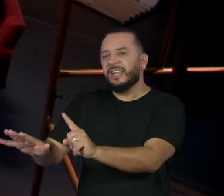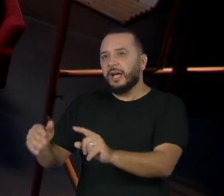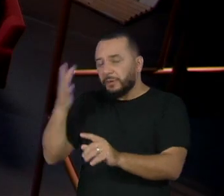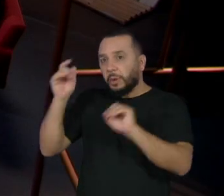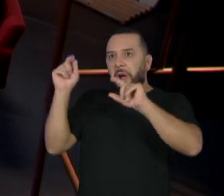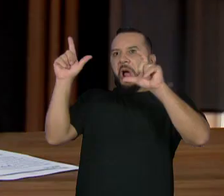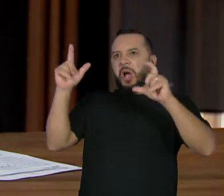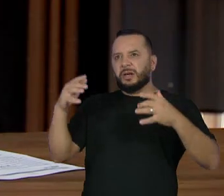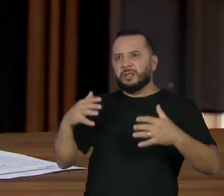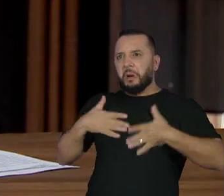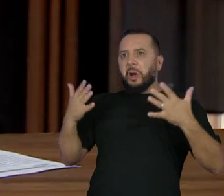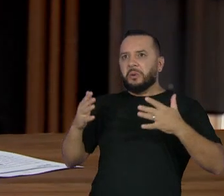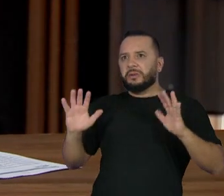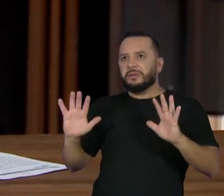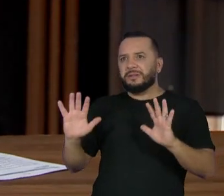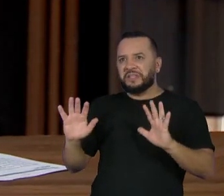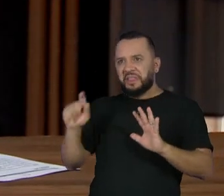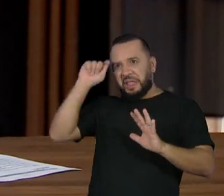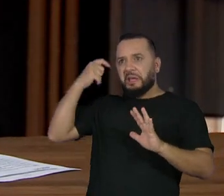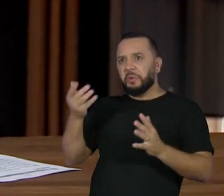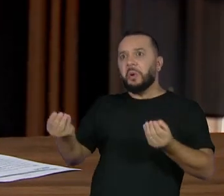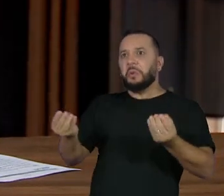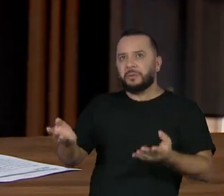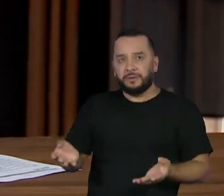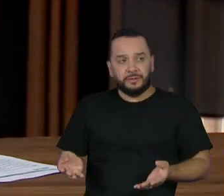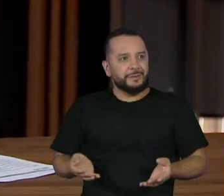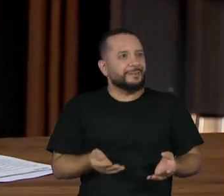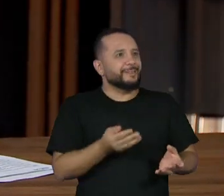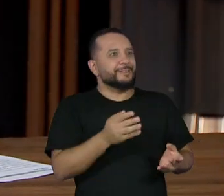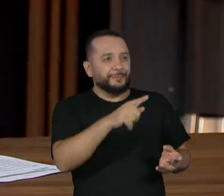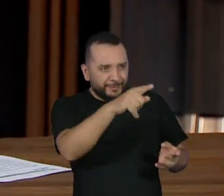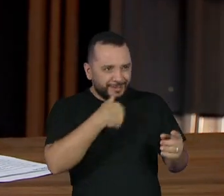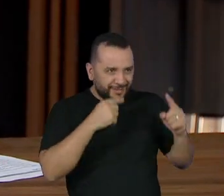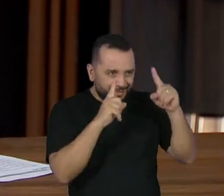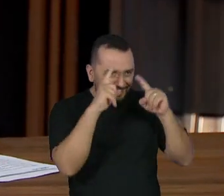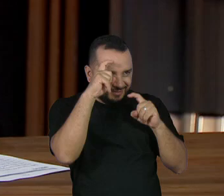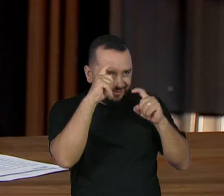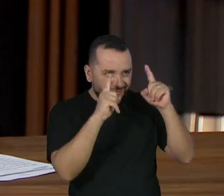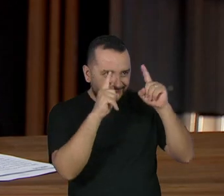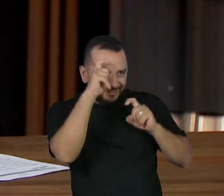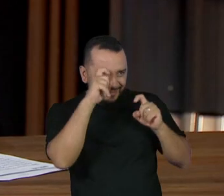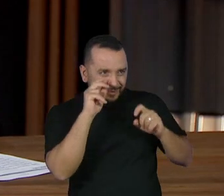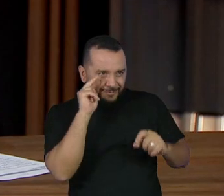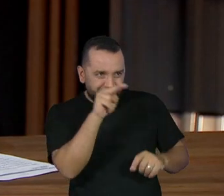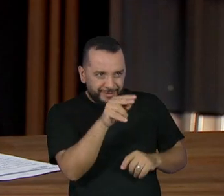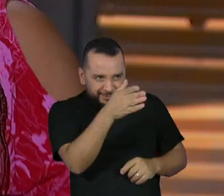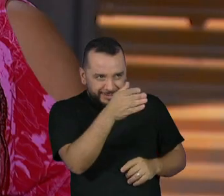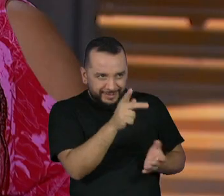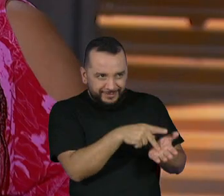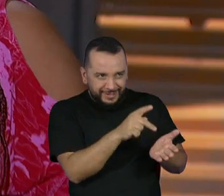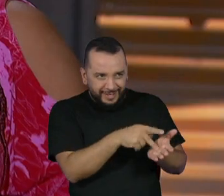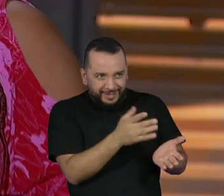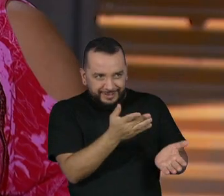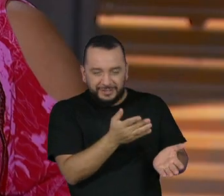revolta. Hein? Como que é isso, hein? Gera você revolta. Deve ver muitas carinhas olhando para você agora.